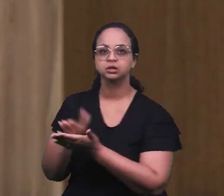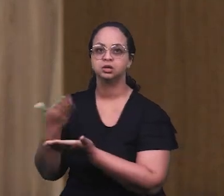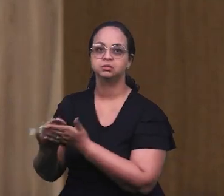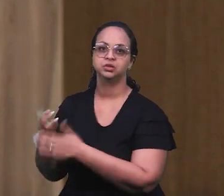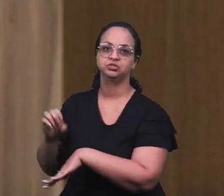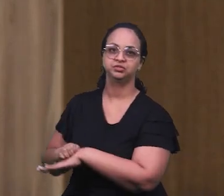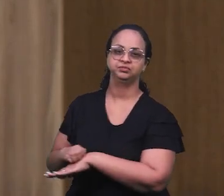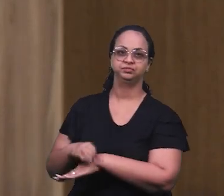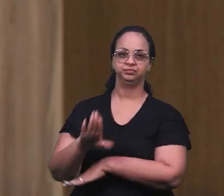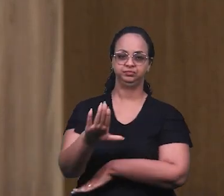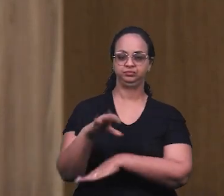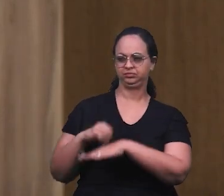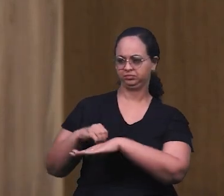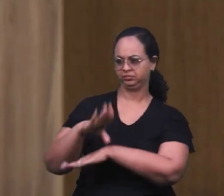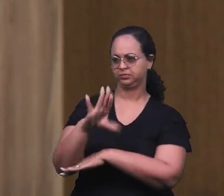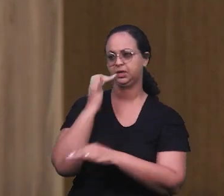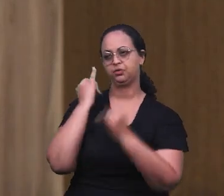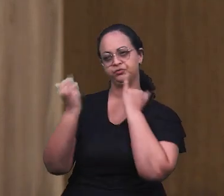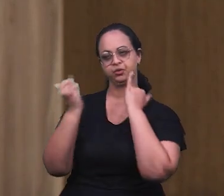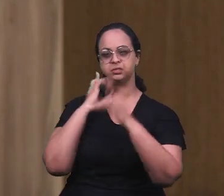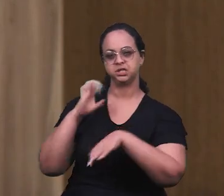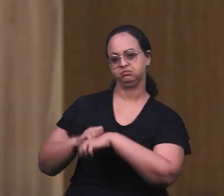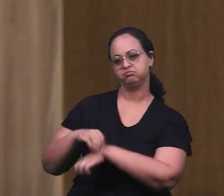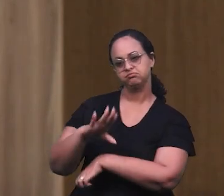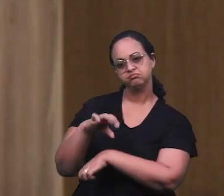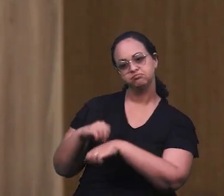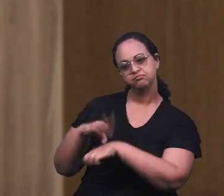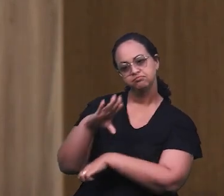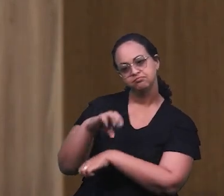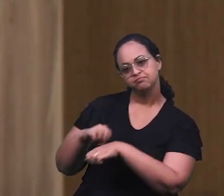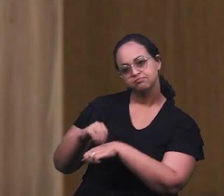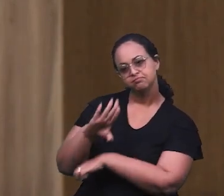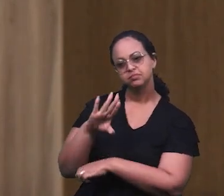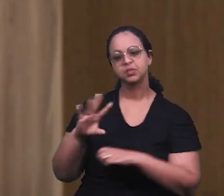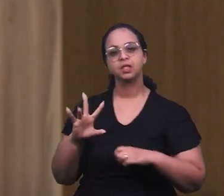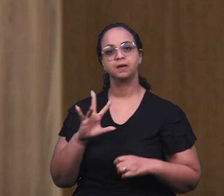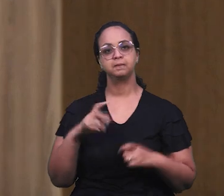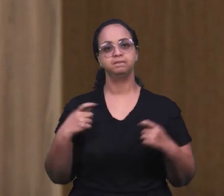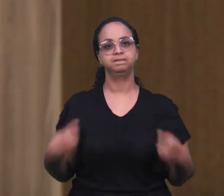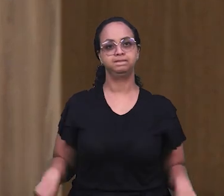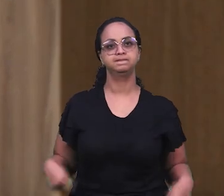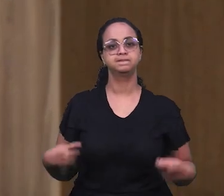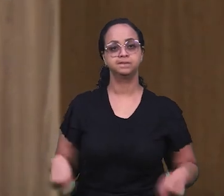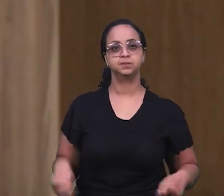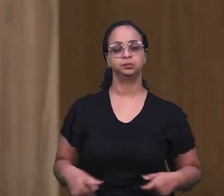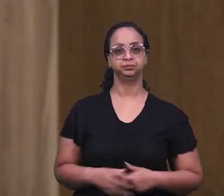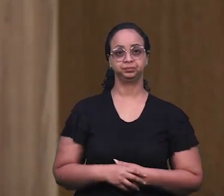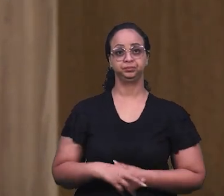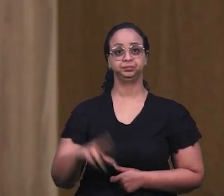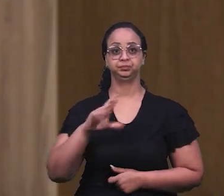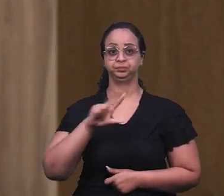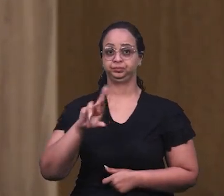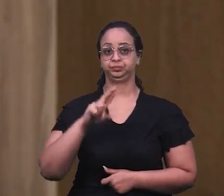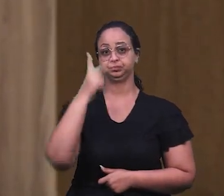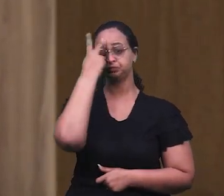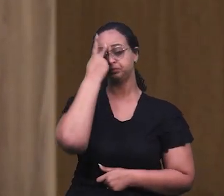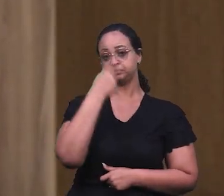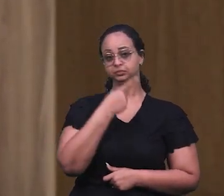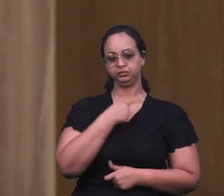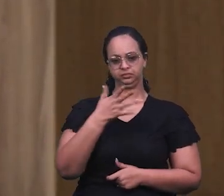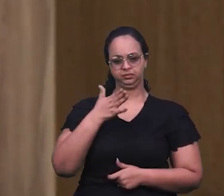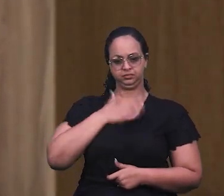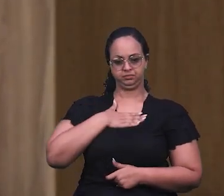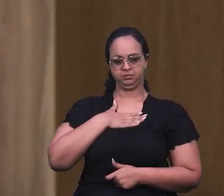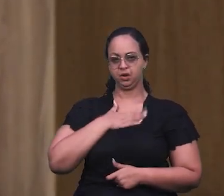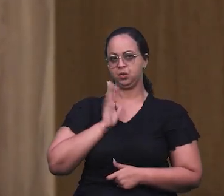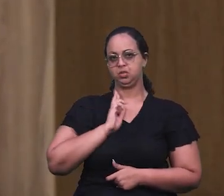para interpretar, só para transmitir a mensagem, né? É só um canal da mensagem, não é do intérprete que